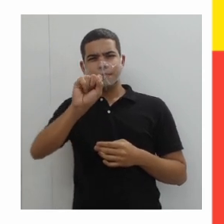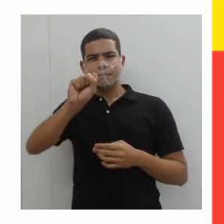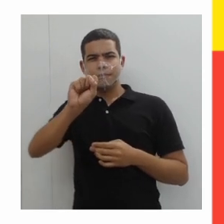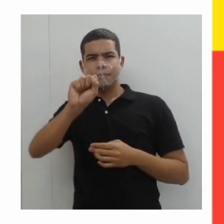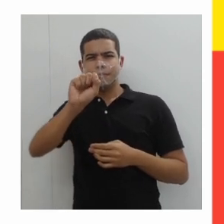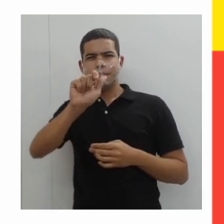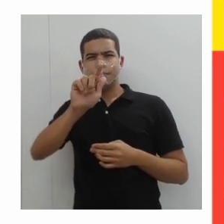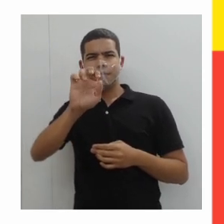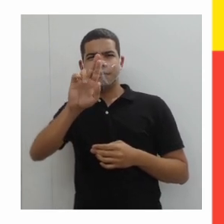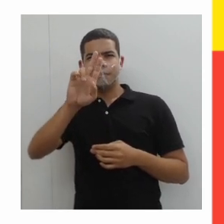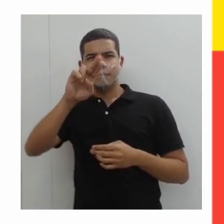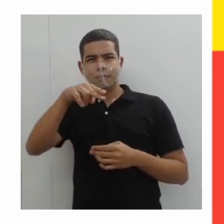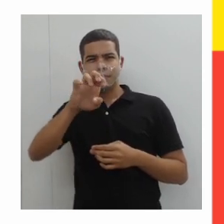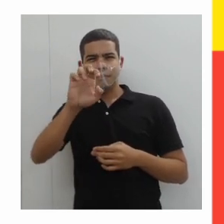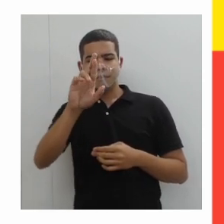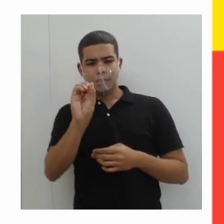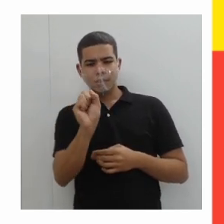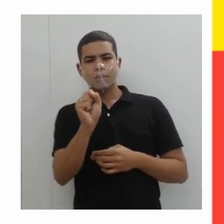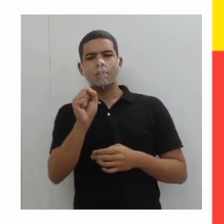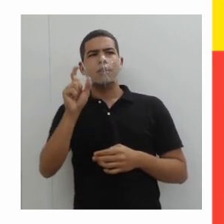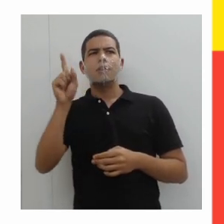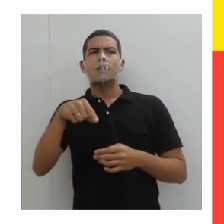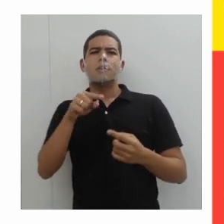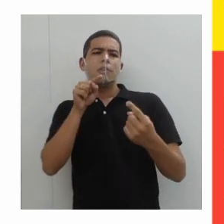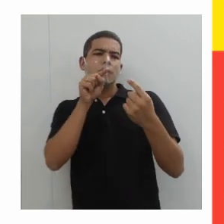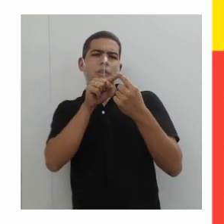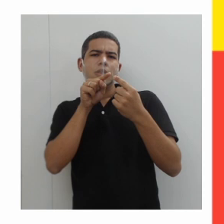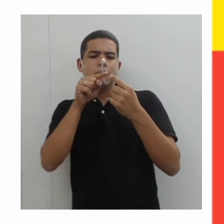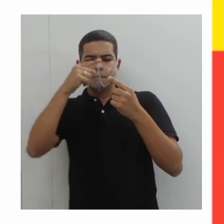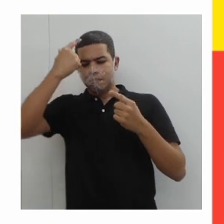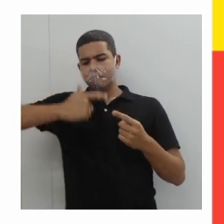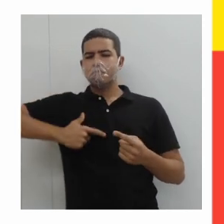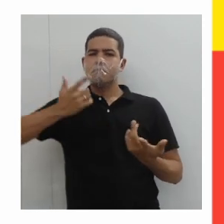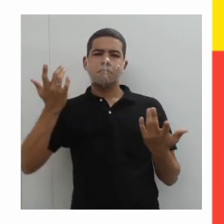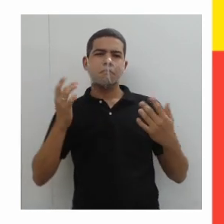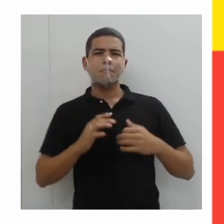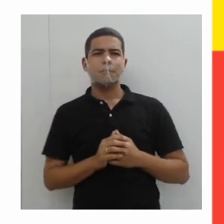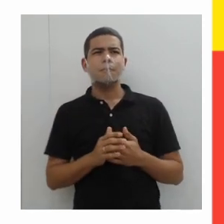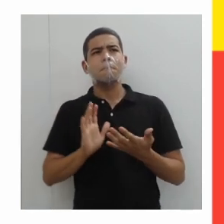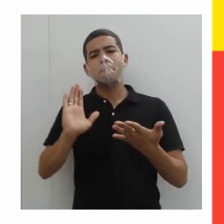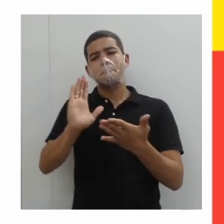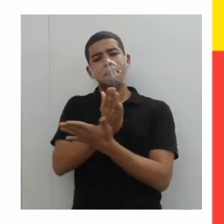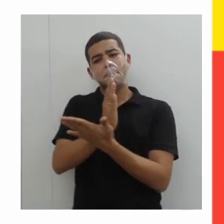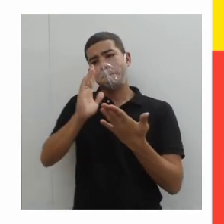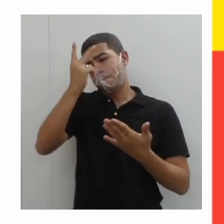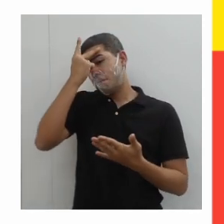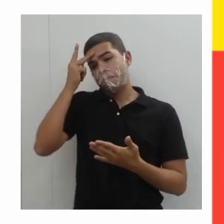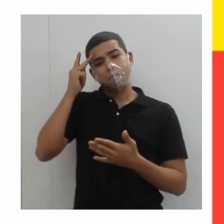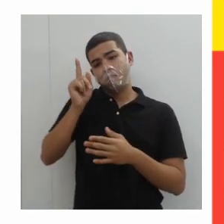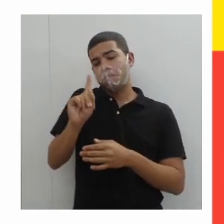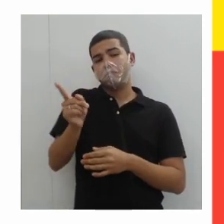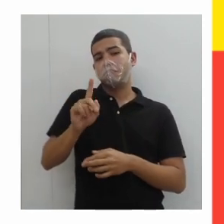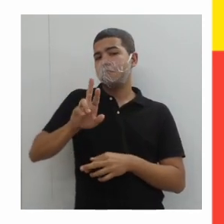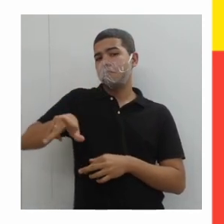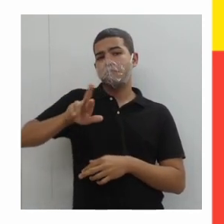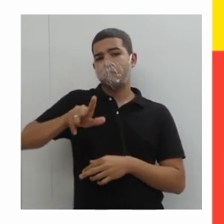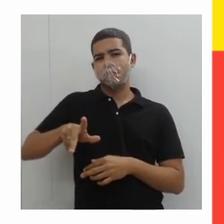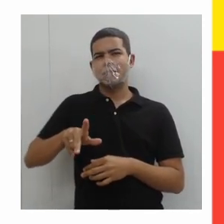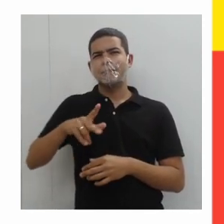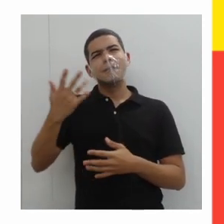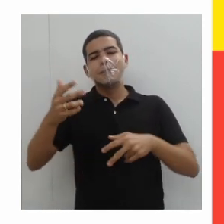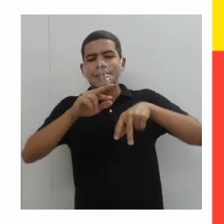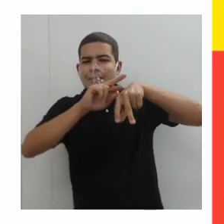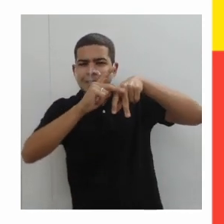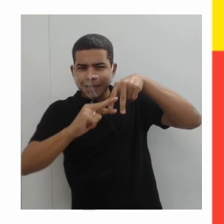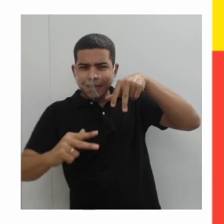identidade de gênero, ela é compatível ao sexo biológico. Mas para outras pessoas não é. Então, quando a identidade de gênero